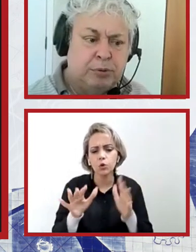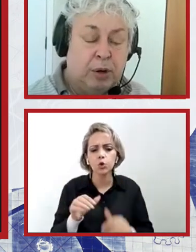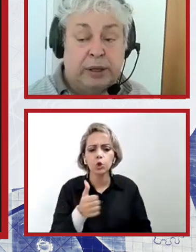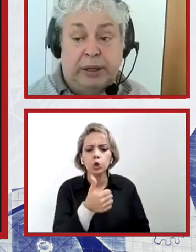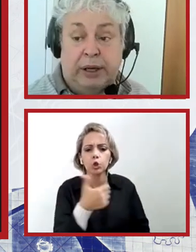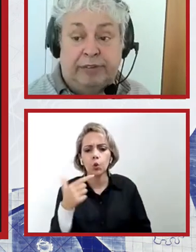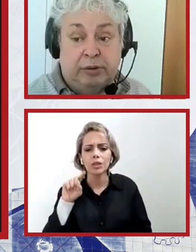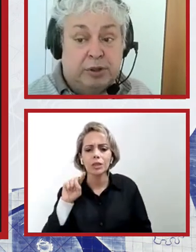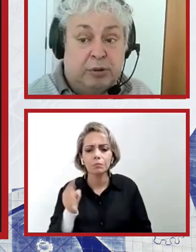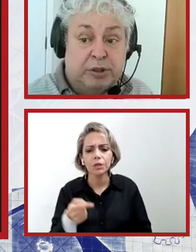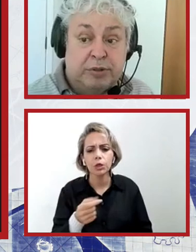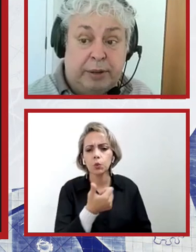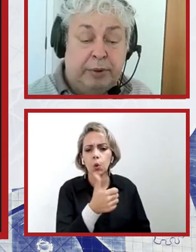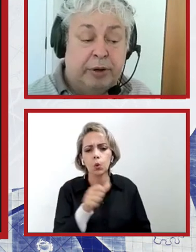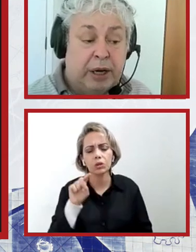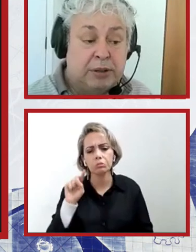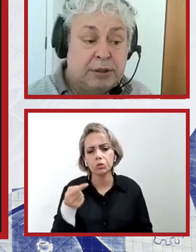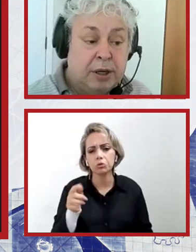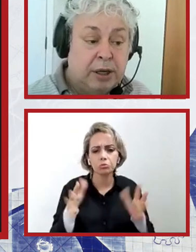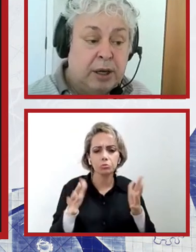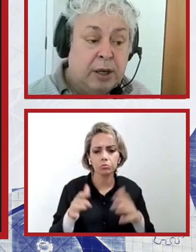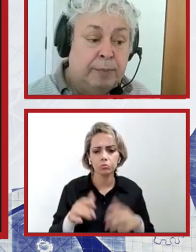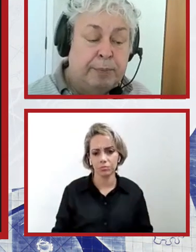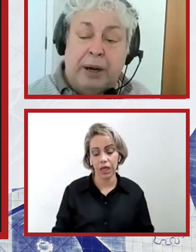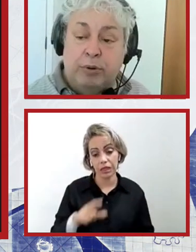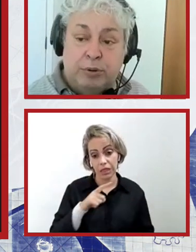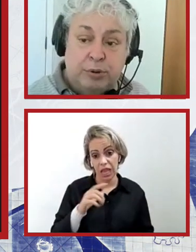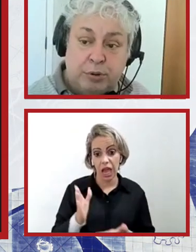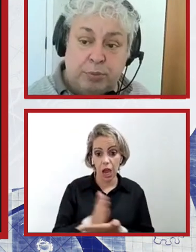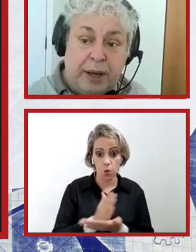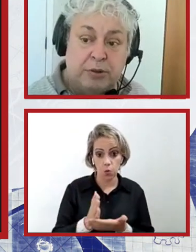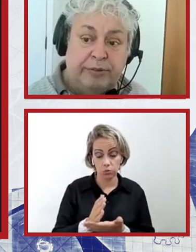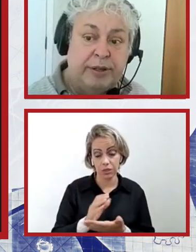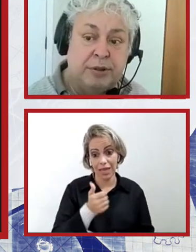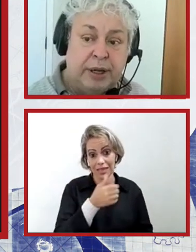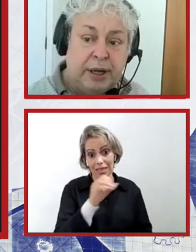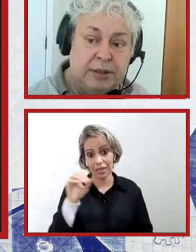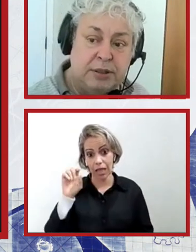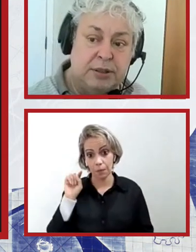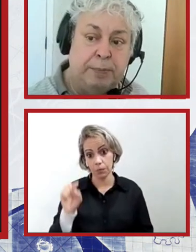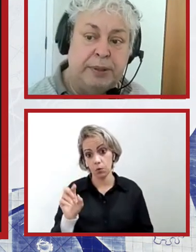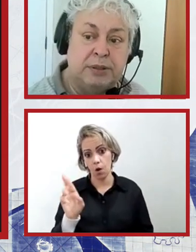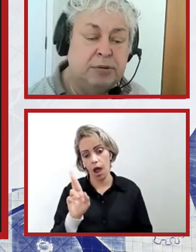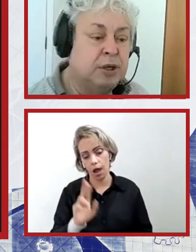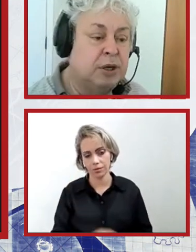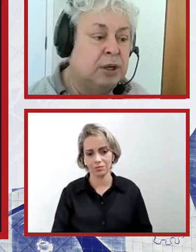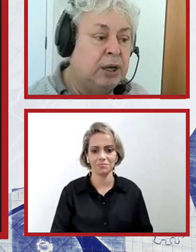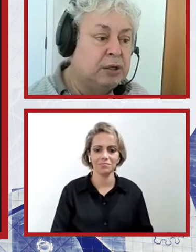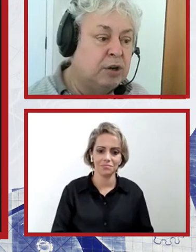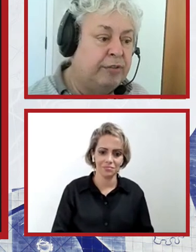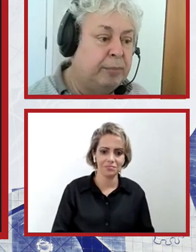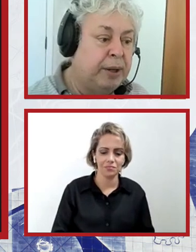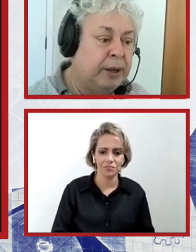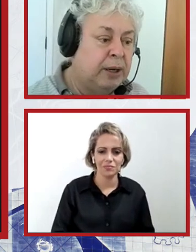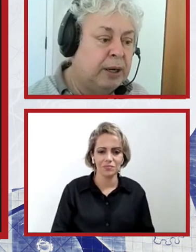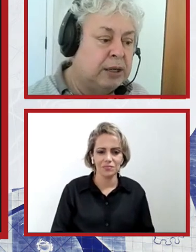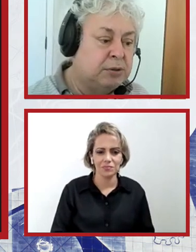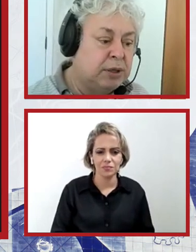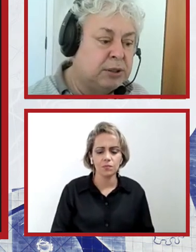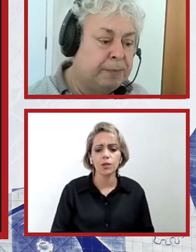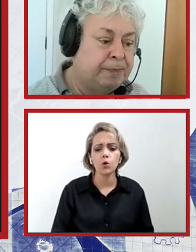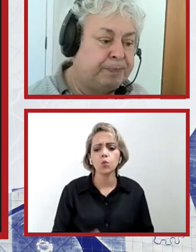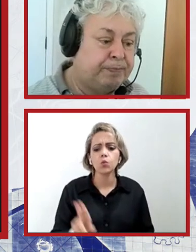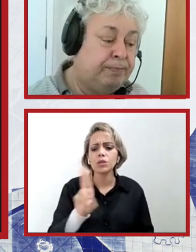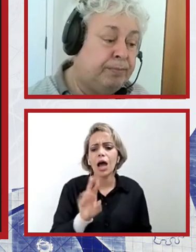assim absurdo. Agora, tem elevadores que custam 100 mil reais. Né? Para os usos mais convencionais, esses simplesinhos resolvem bem